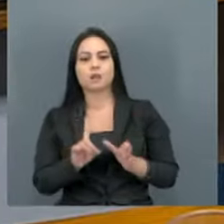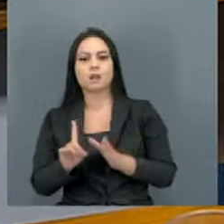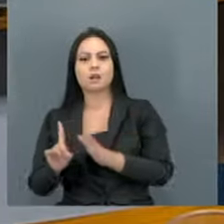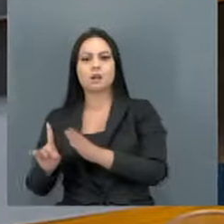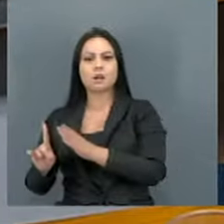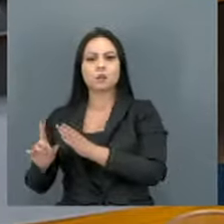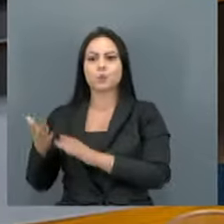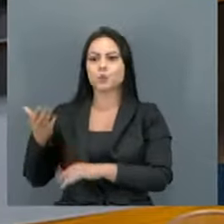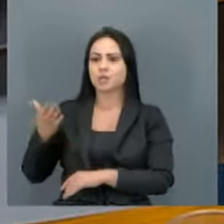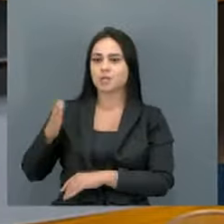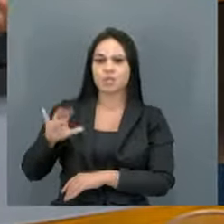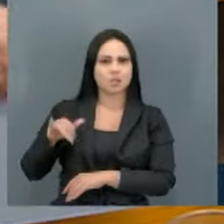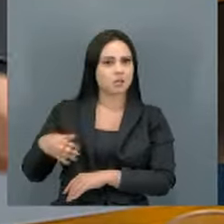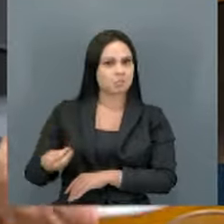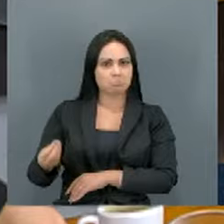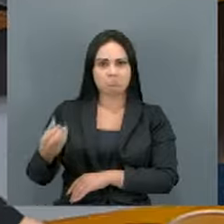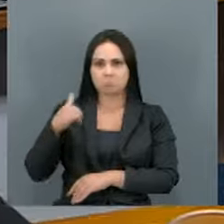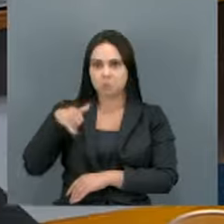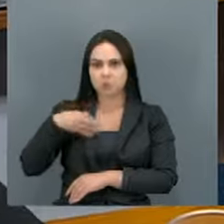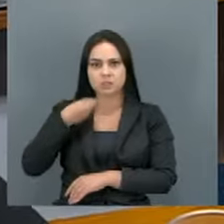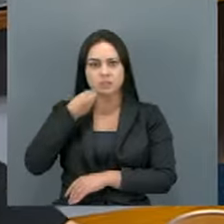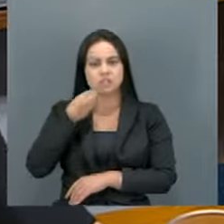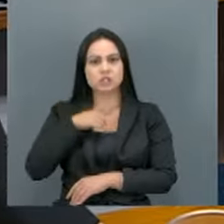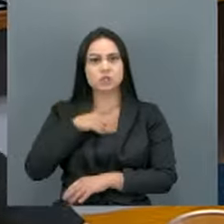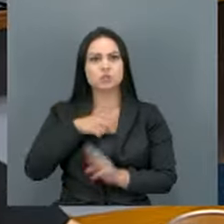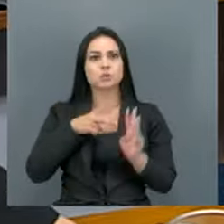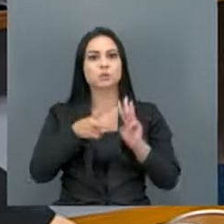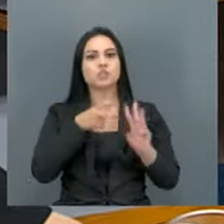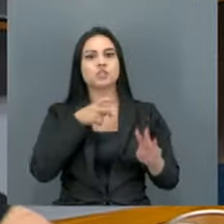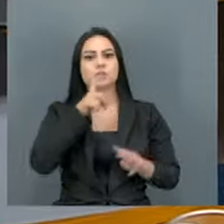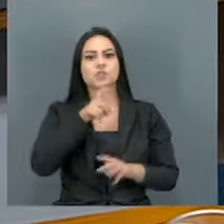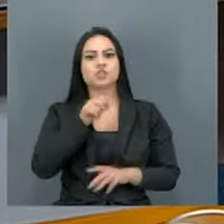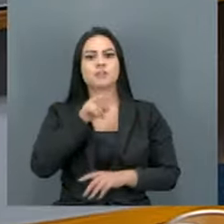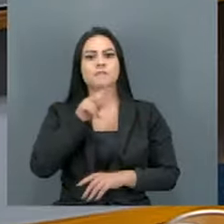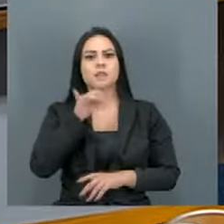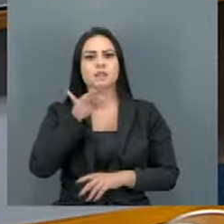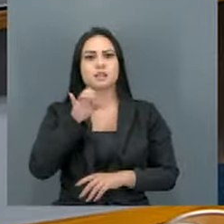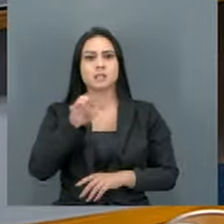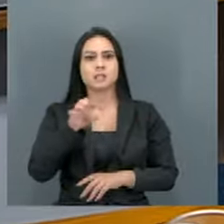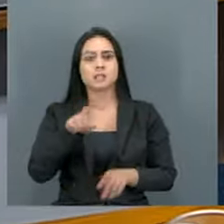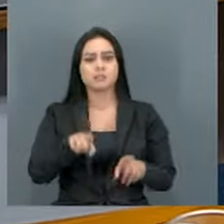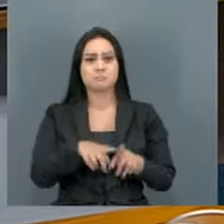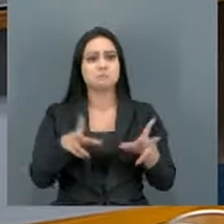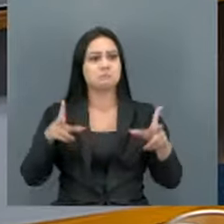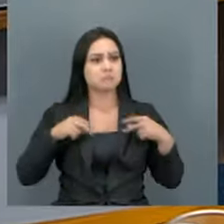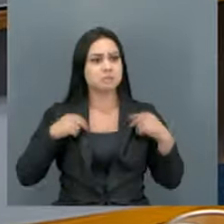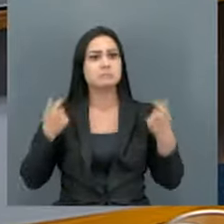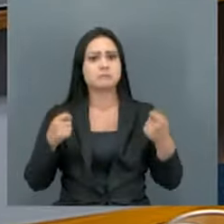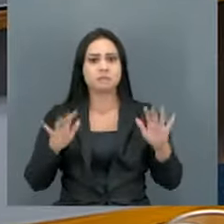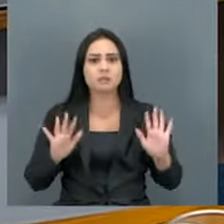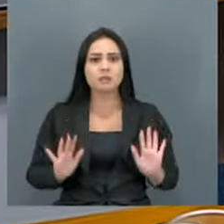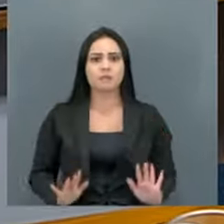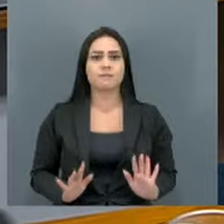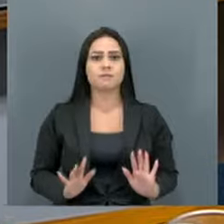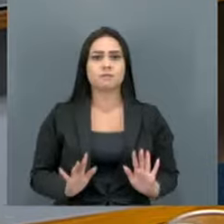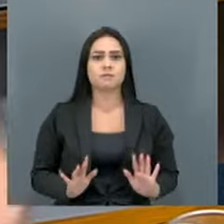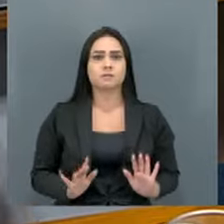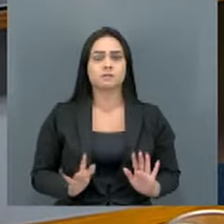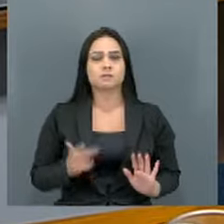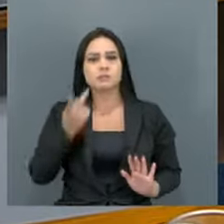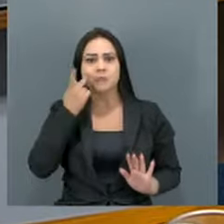não queriam dar a oportunidade que os índios Chavantes, que os indígenas Chavantes mereciam, que o povo Chavante merecia para